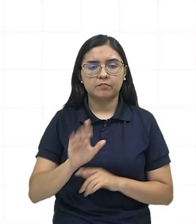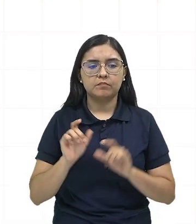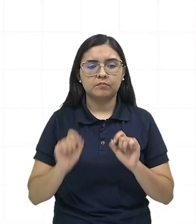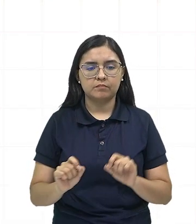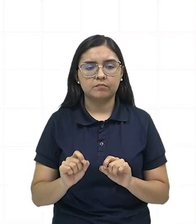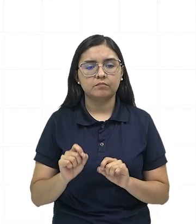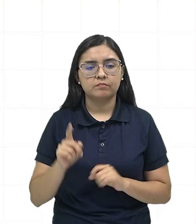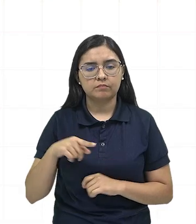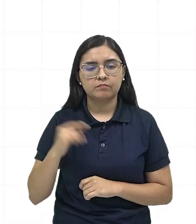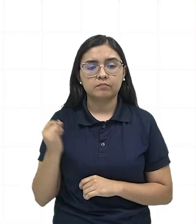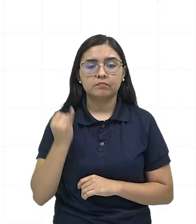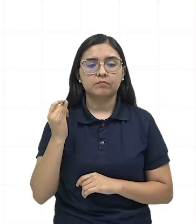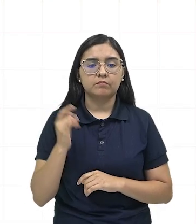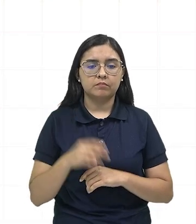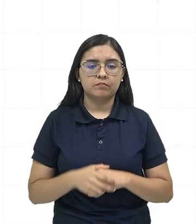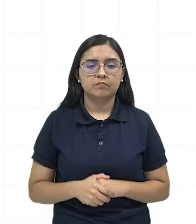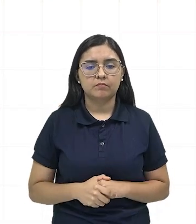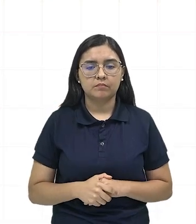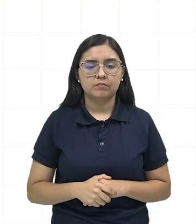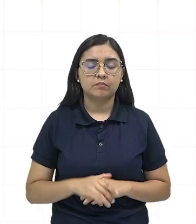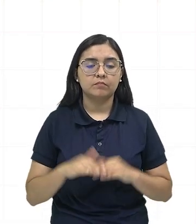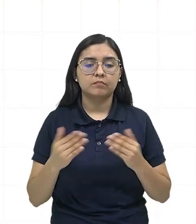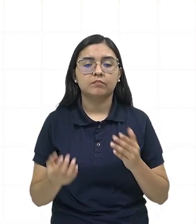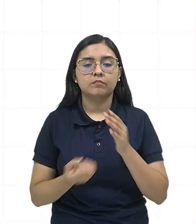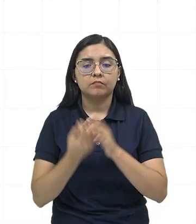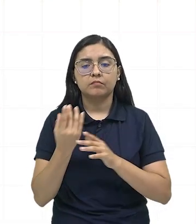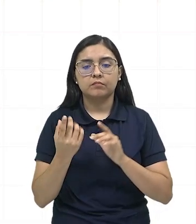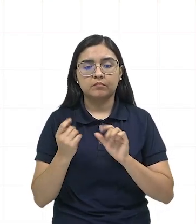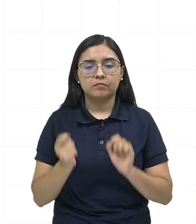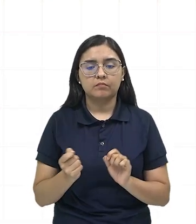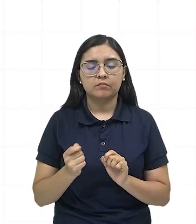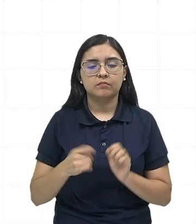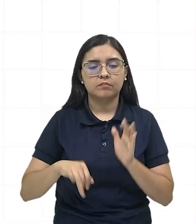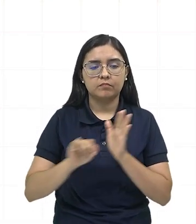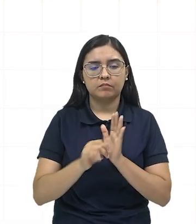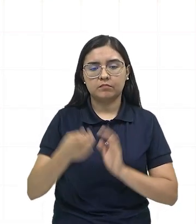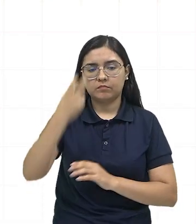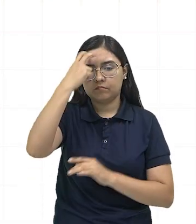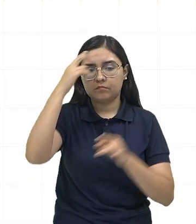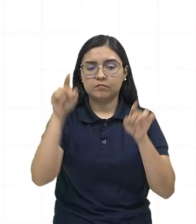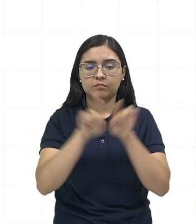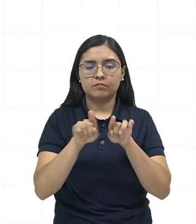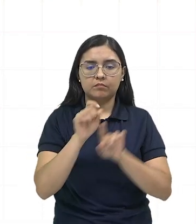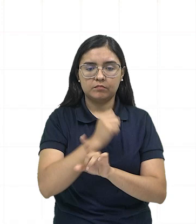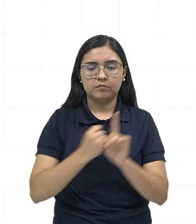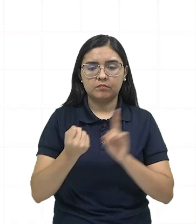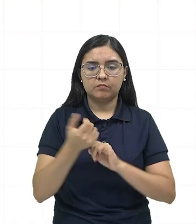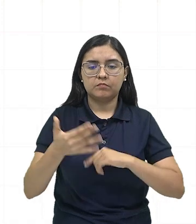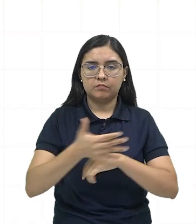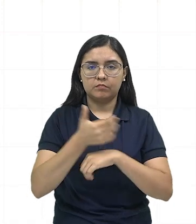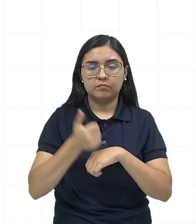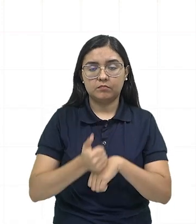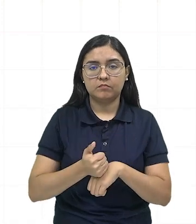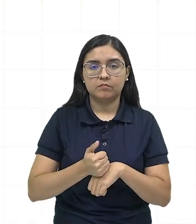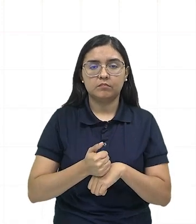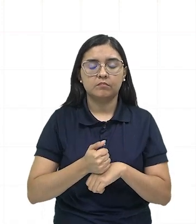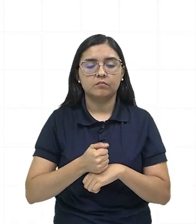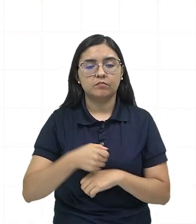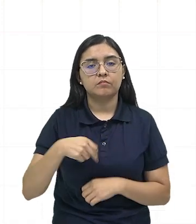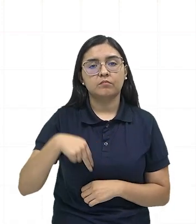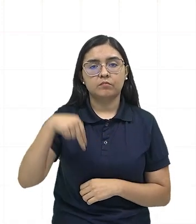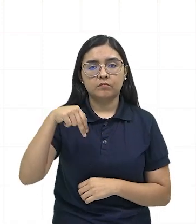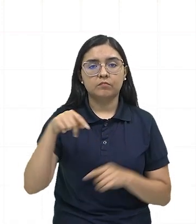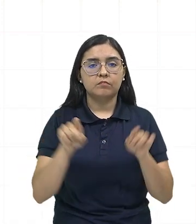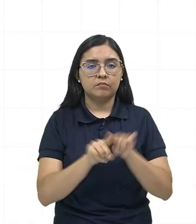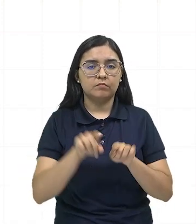fator significativo na formação das identidades culturais e sociais das colônias do Norte e do